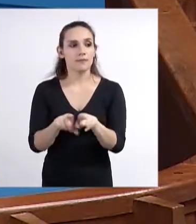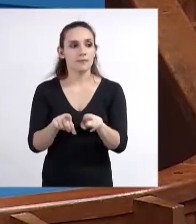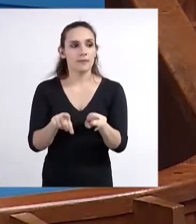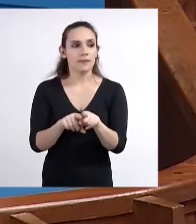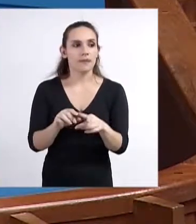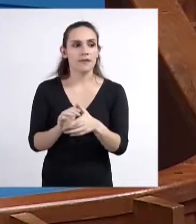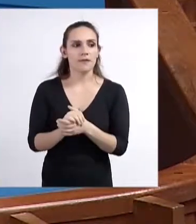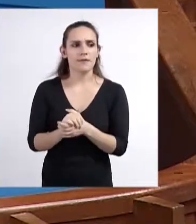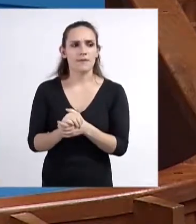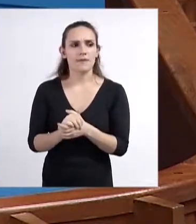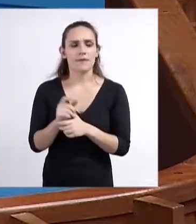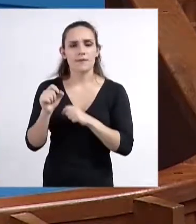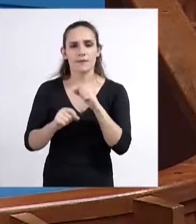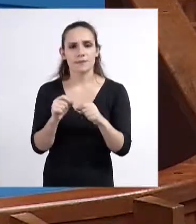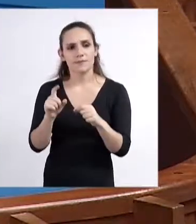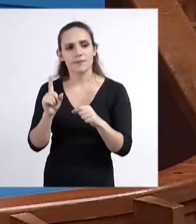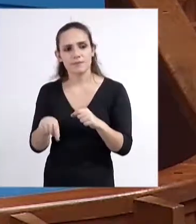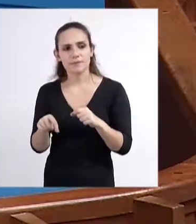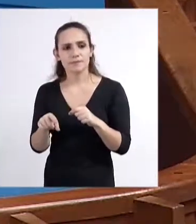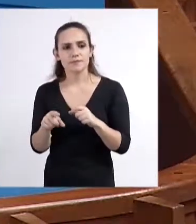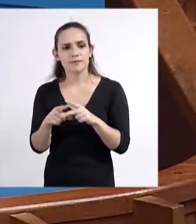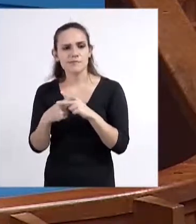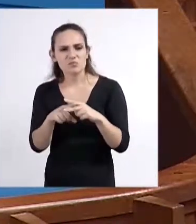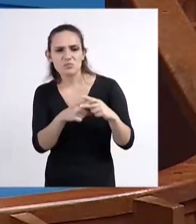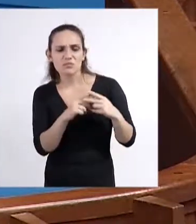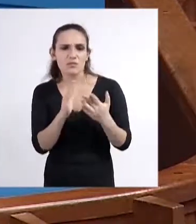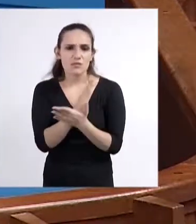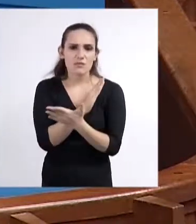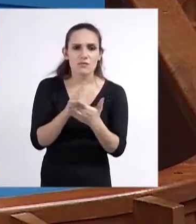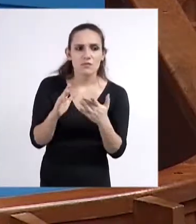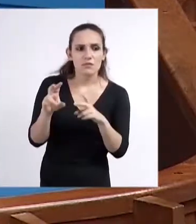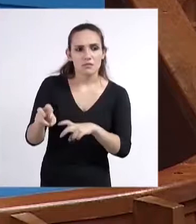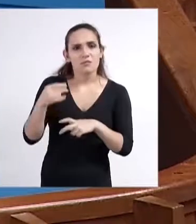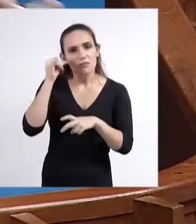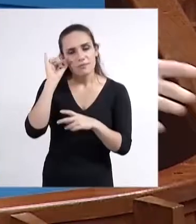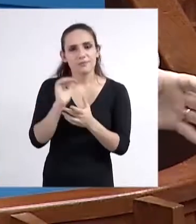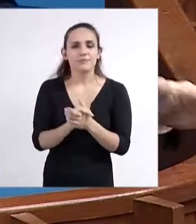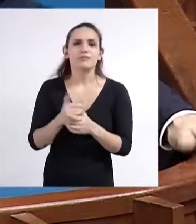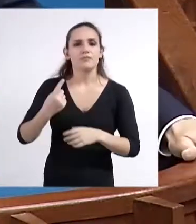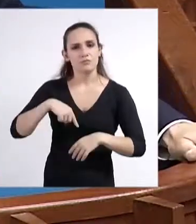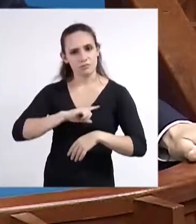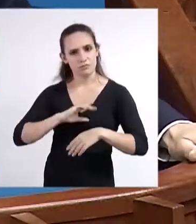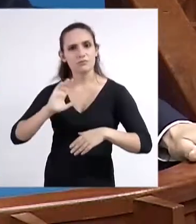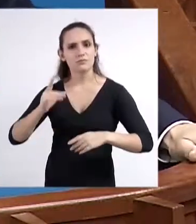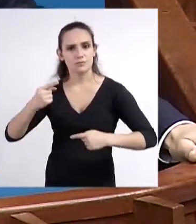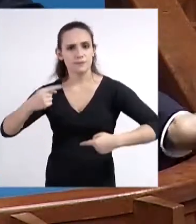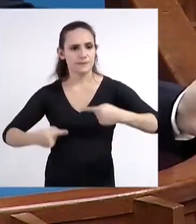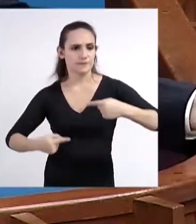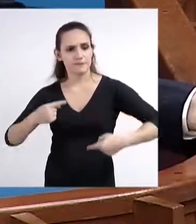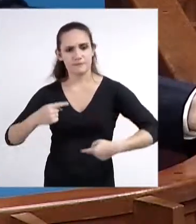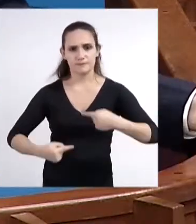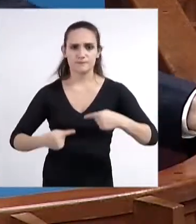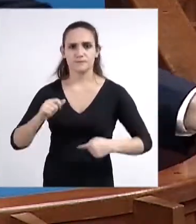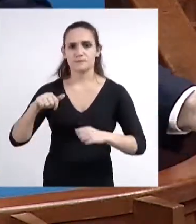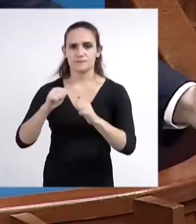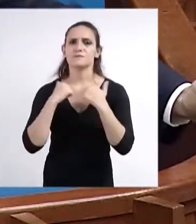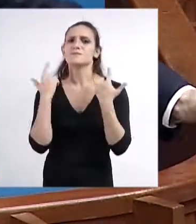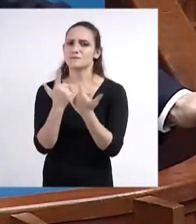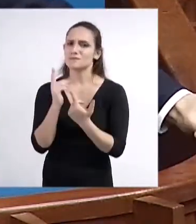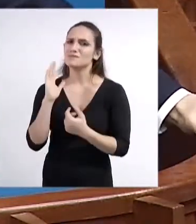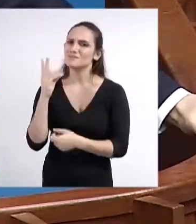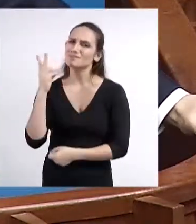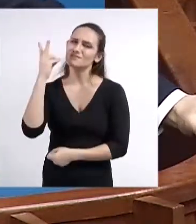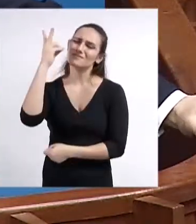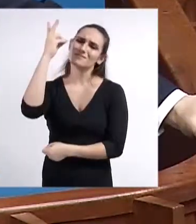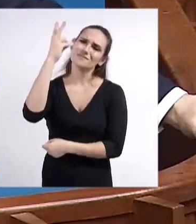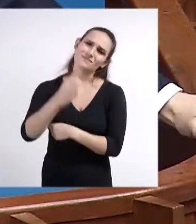também a regularização fundiária. Esse tema nós estamos discutindo nessa casa por 2